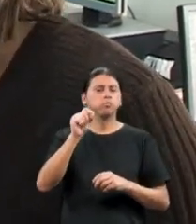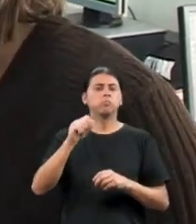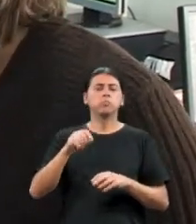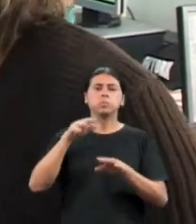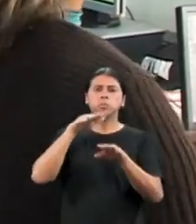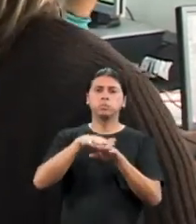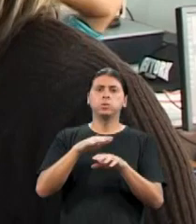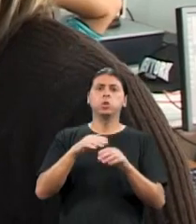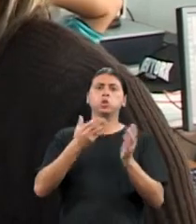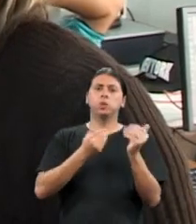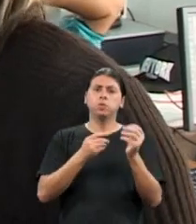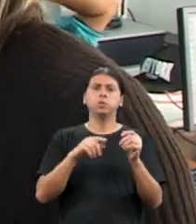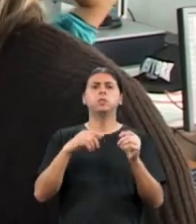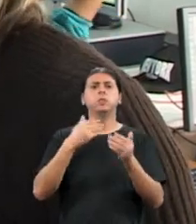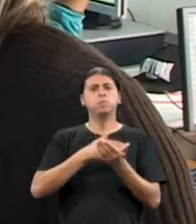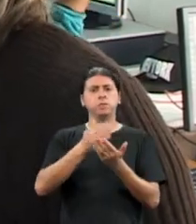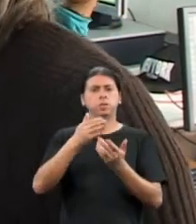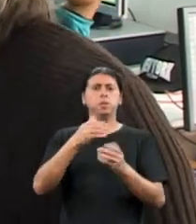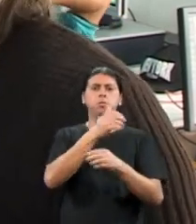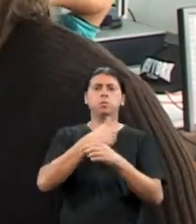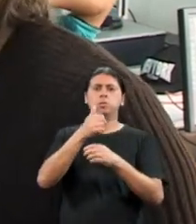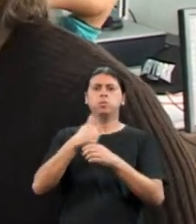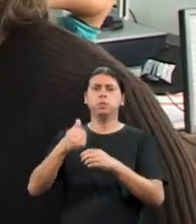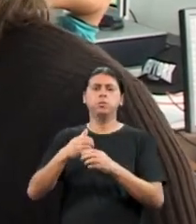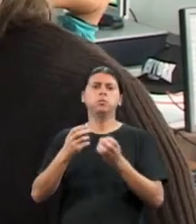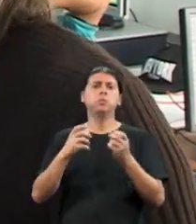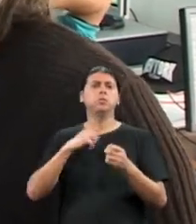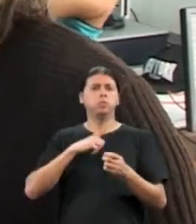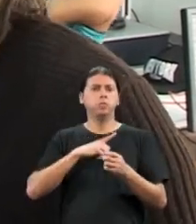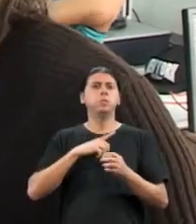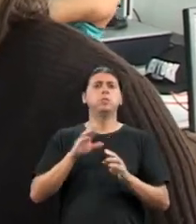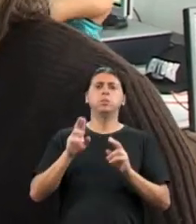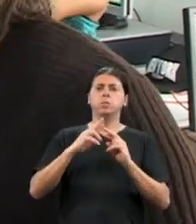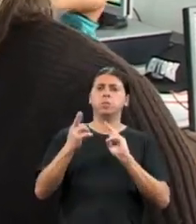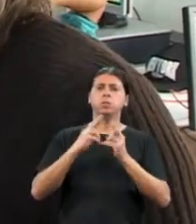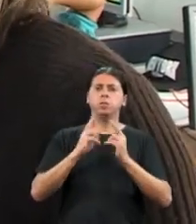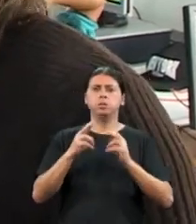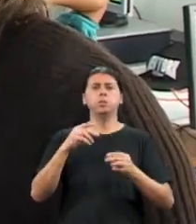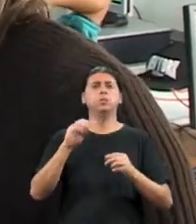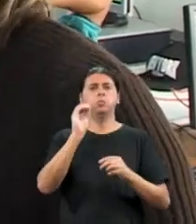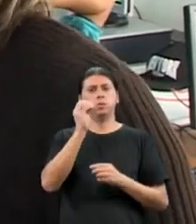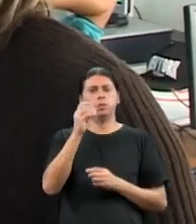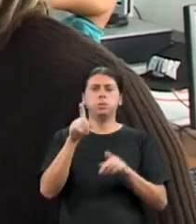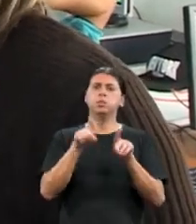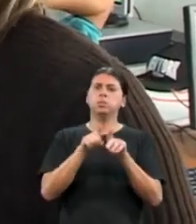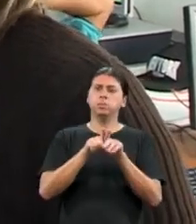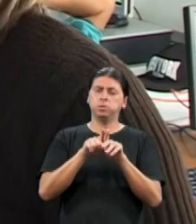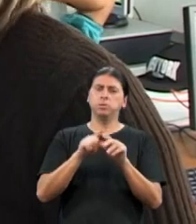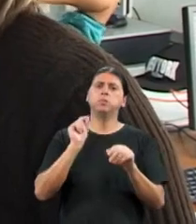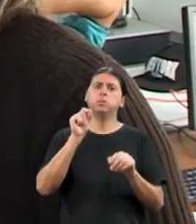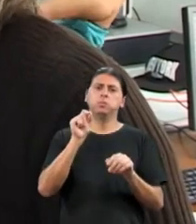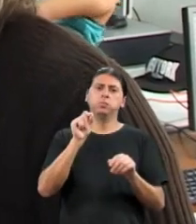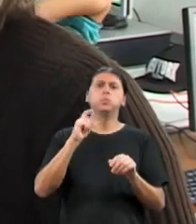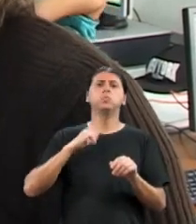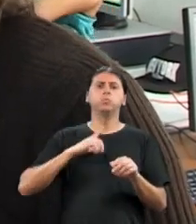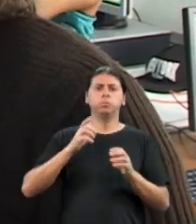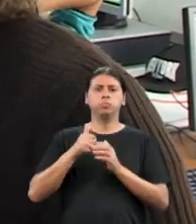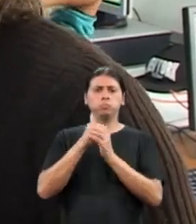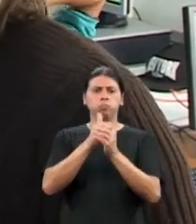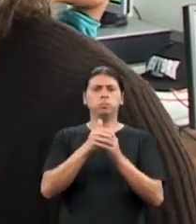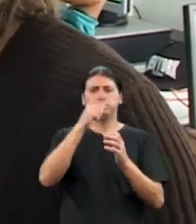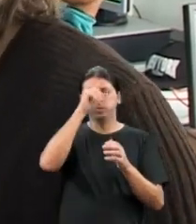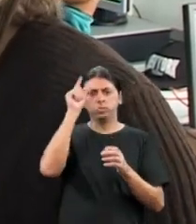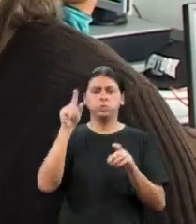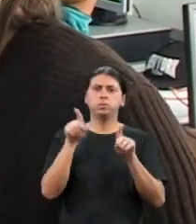os jovens, uma iniciação profissional para jovens que são de escolas da rede municipal de Porto Alegre. A gente tem uma parceria com a prefeitura, com a